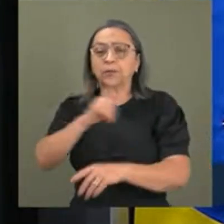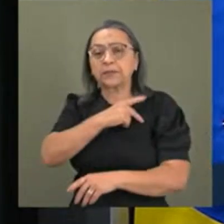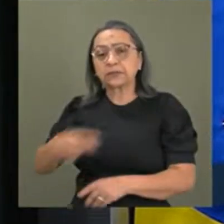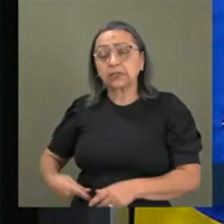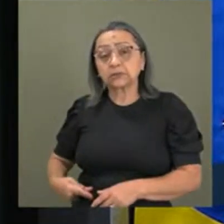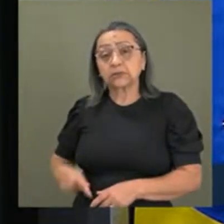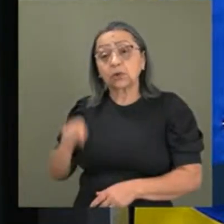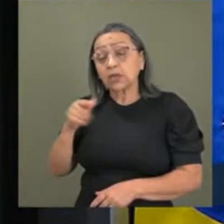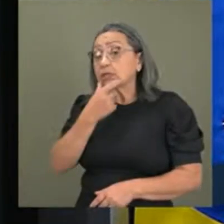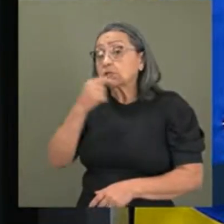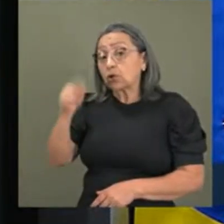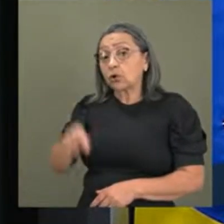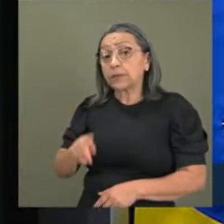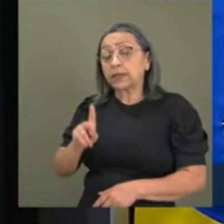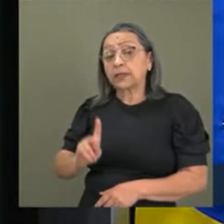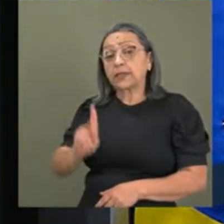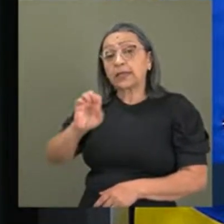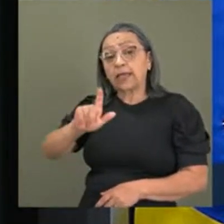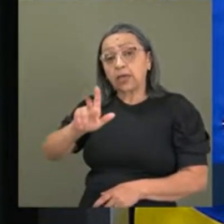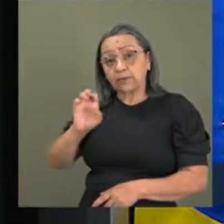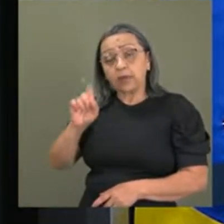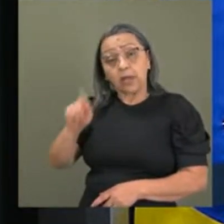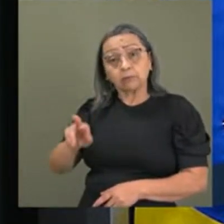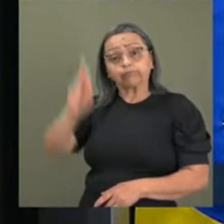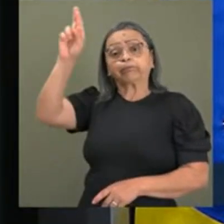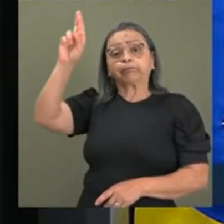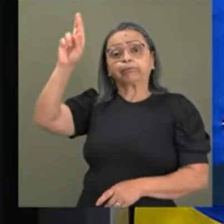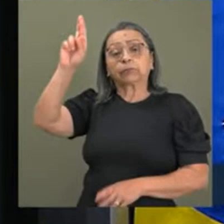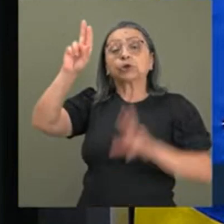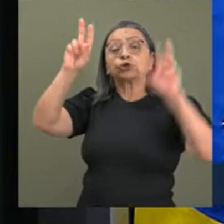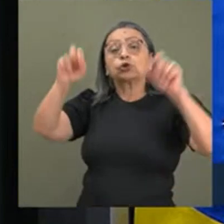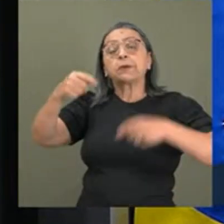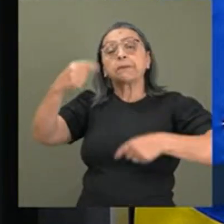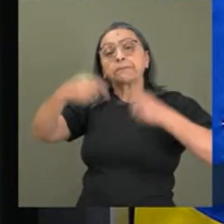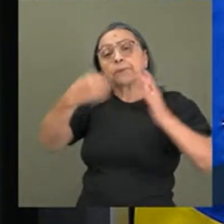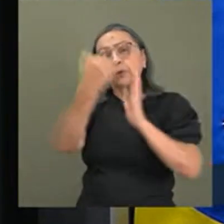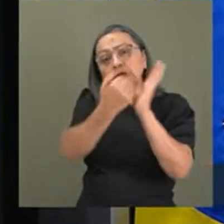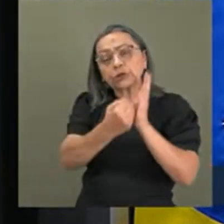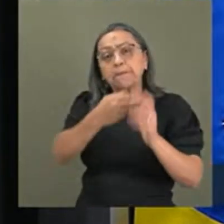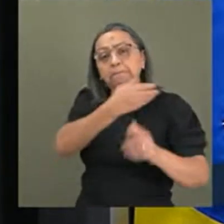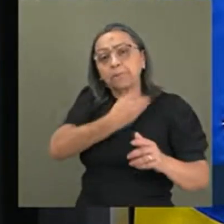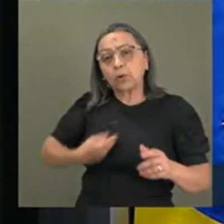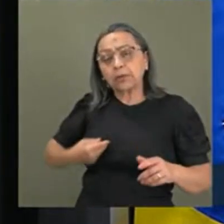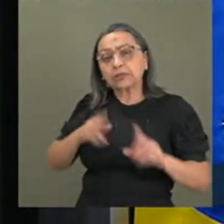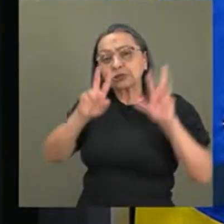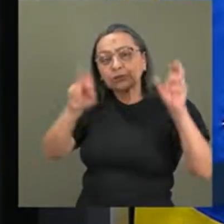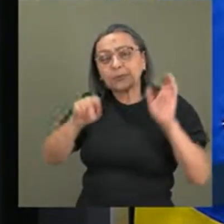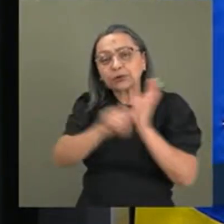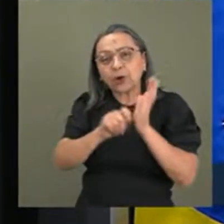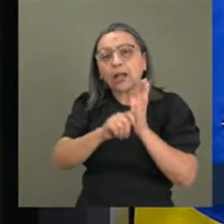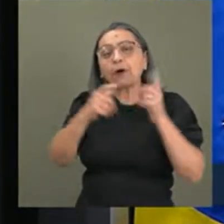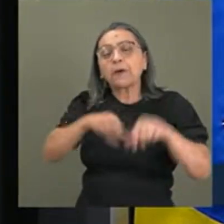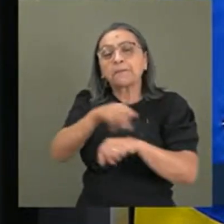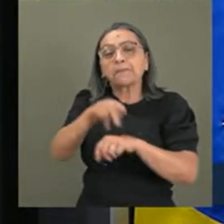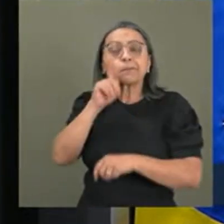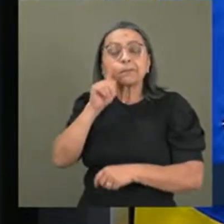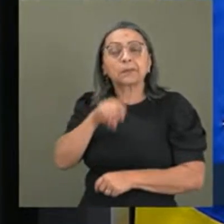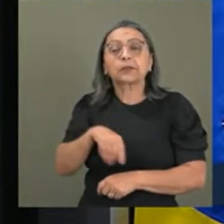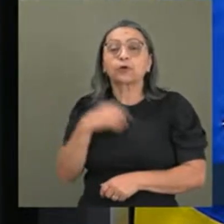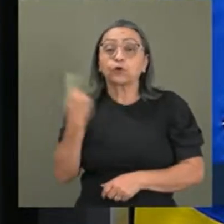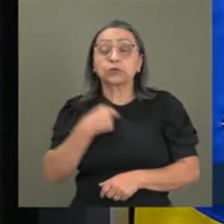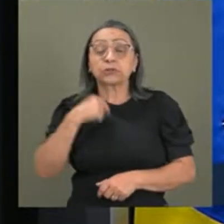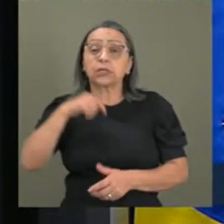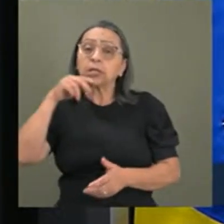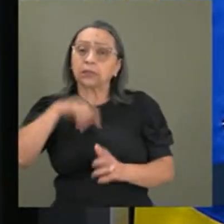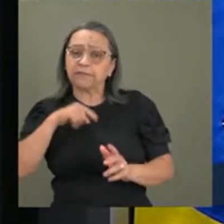uma sumidade na questão de políticas públicas sobre drogas nos Estados Unidos. A gente leu aqui